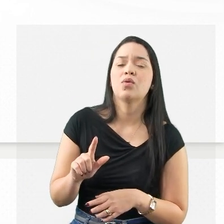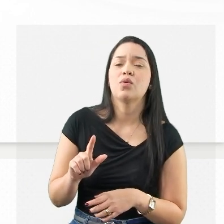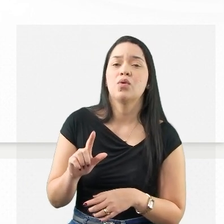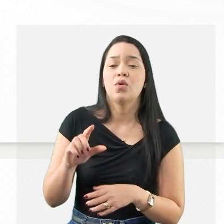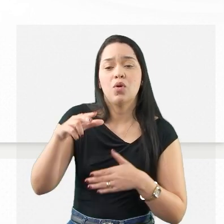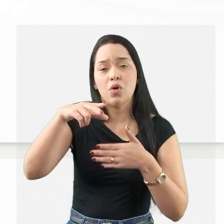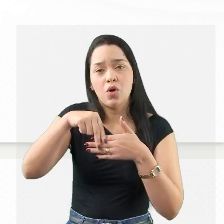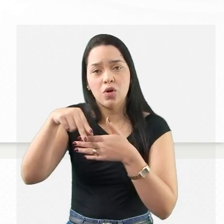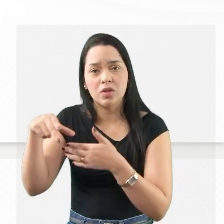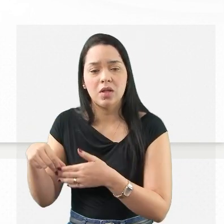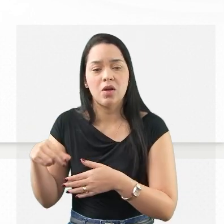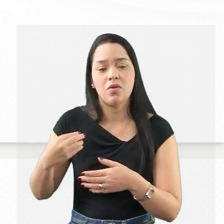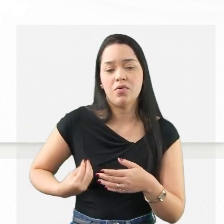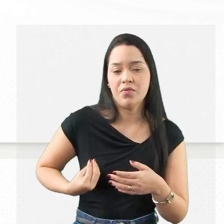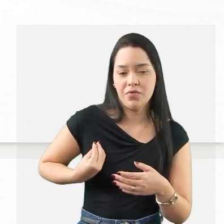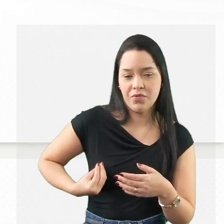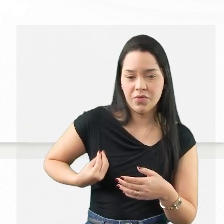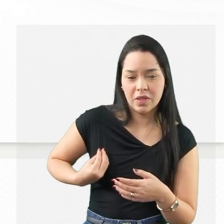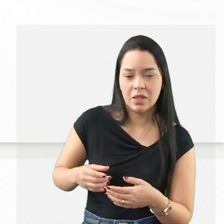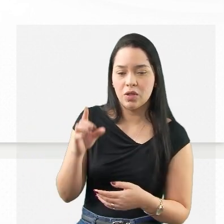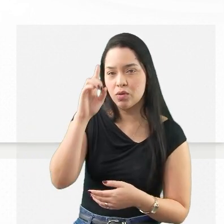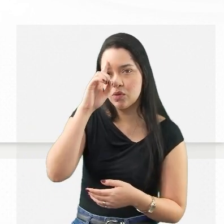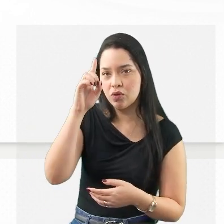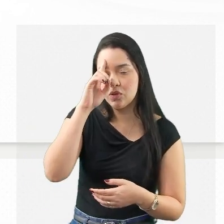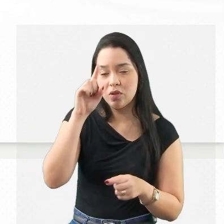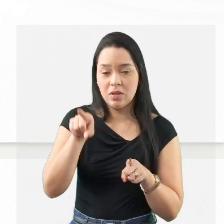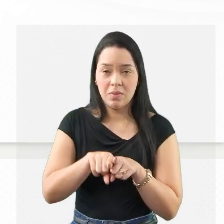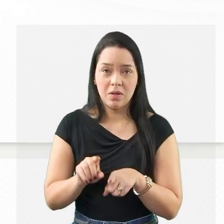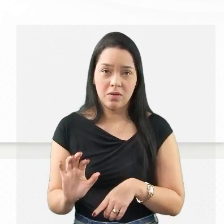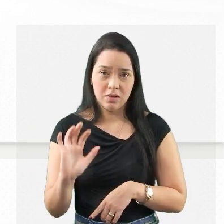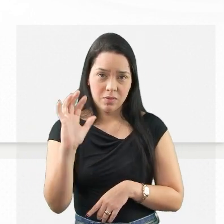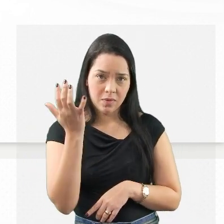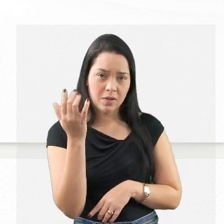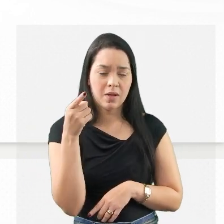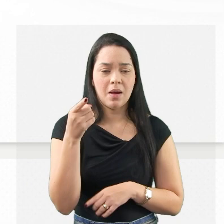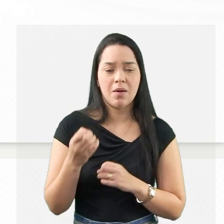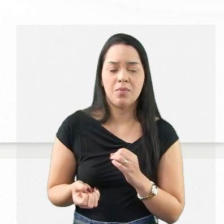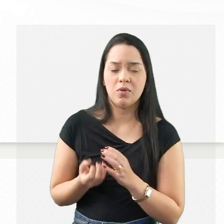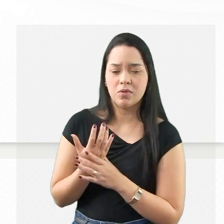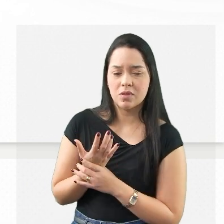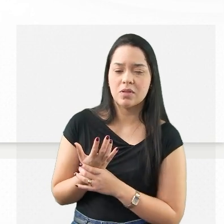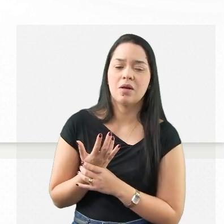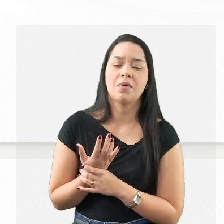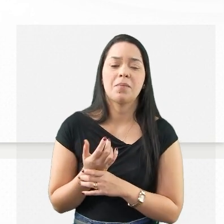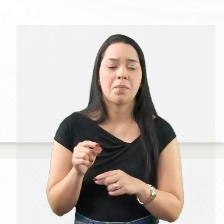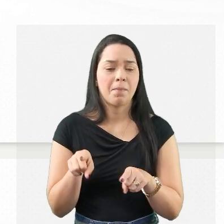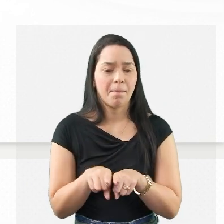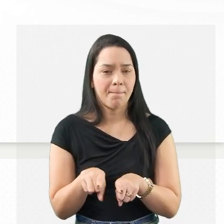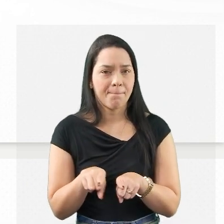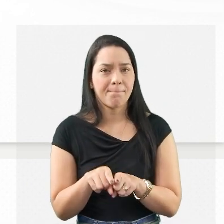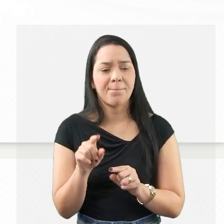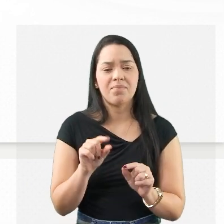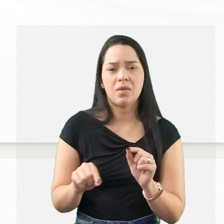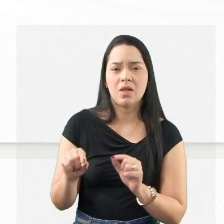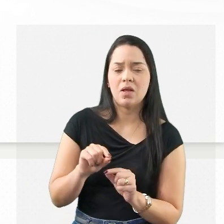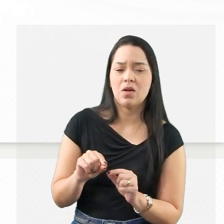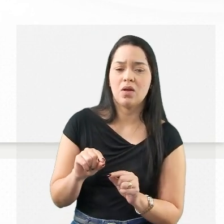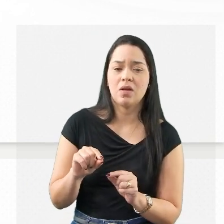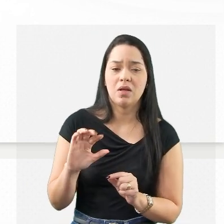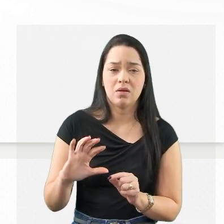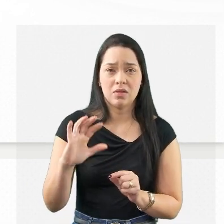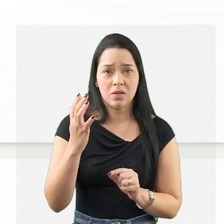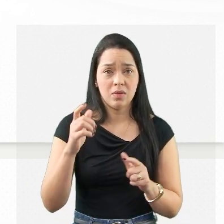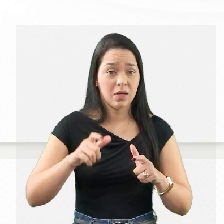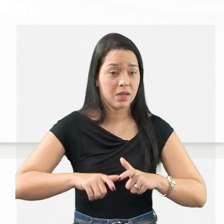cotidiana e fatos locais. Então, dependendo do autor que fez a produção lá desse cordel, às vezes aconteceu um fato social que repercutiu